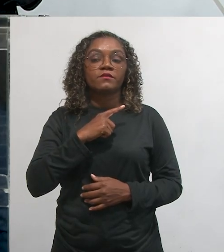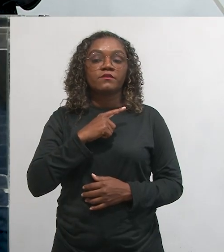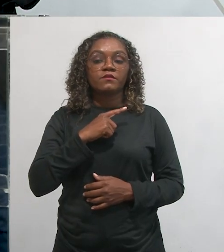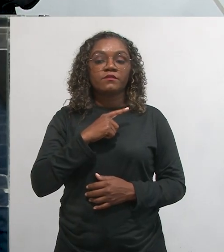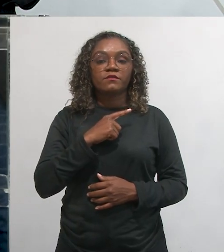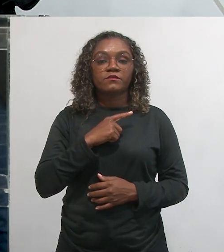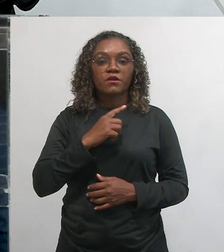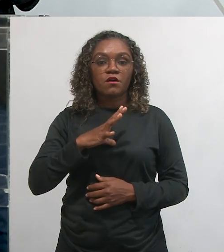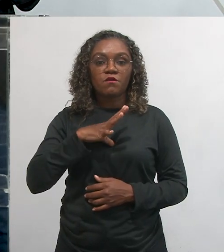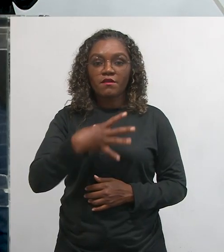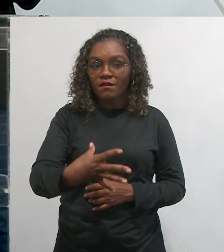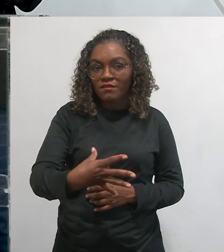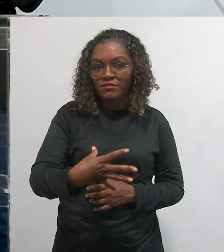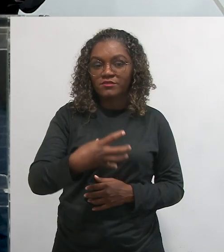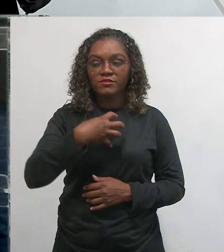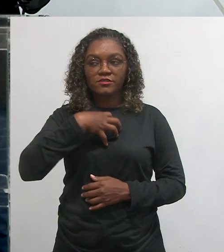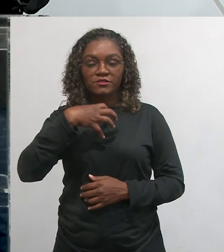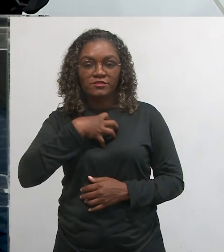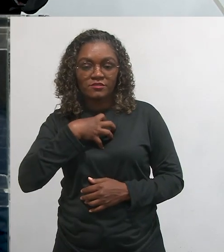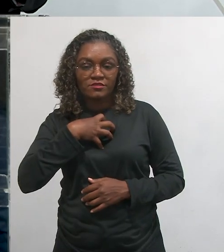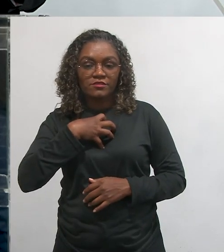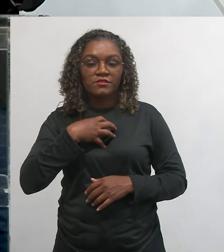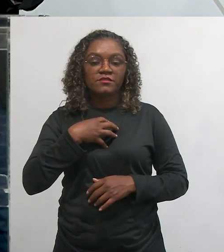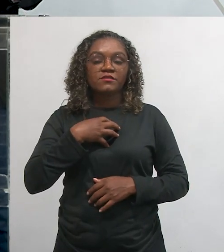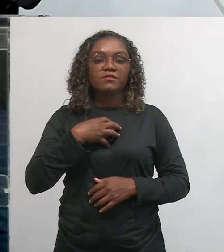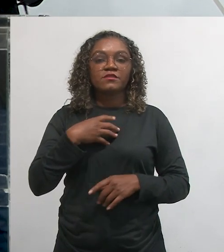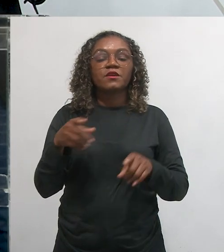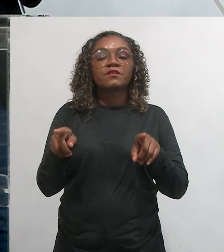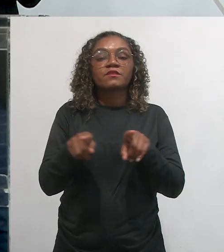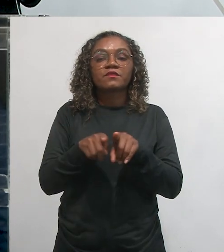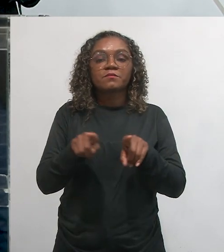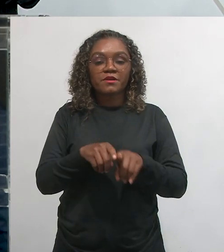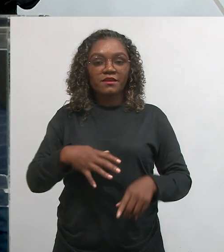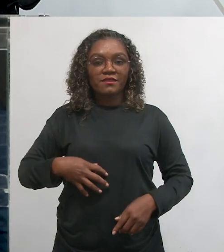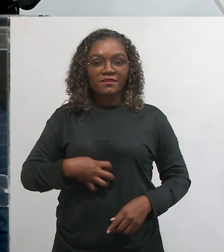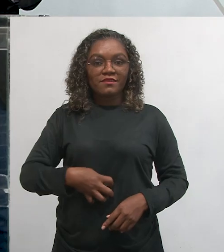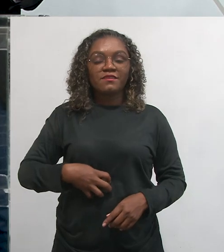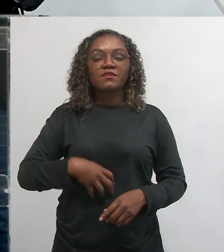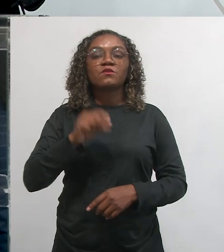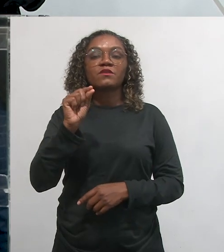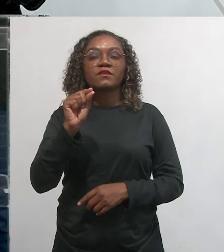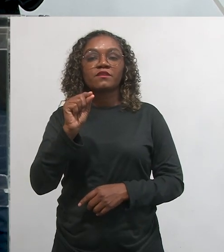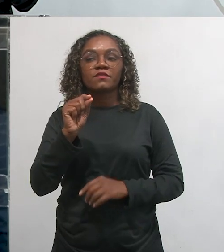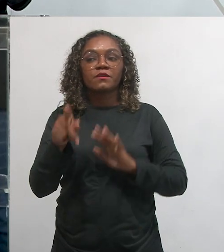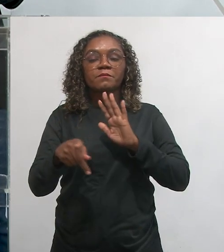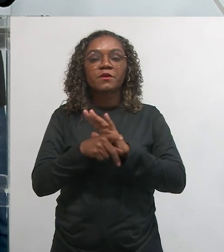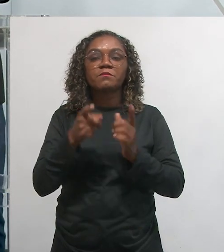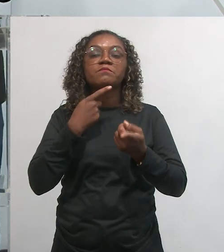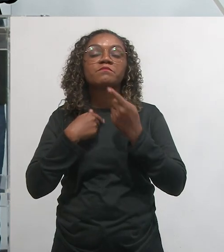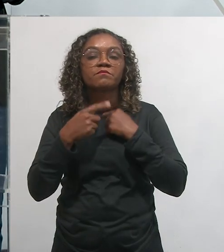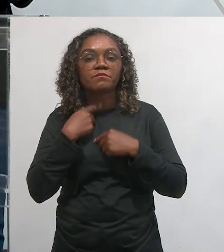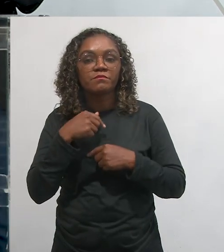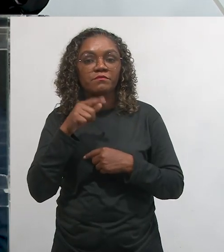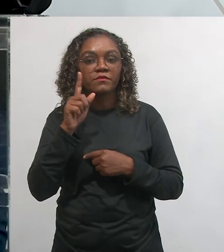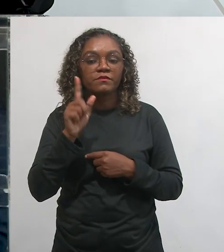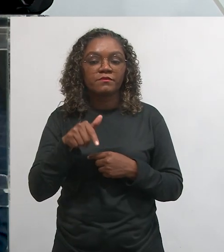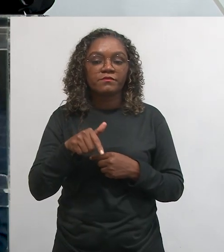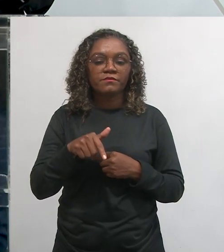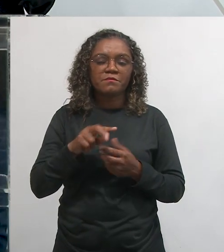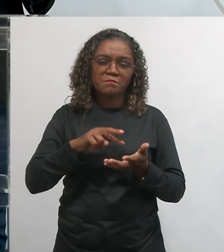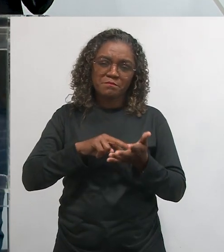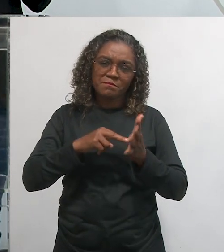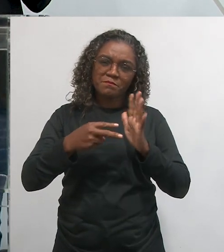nós temos a parte irascível da coragem e na região do estômago a parte